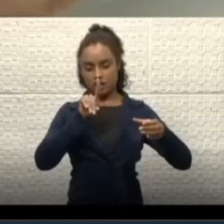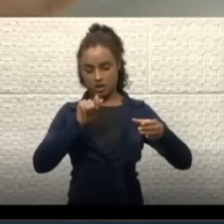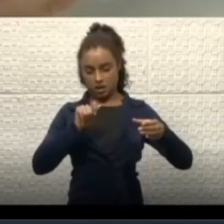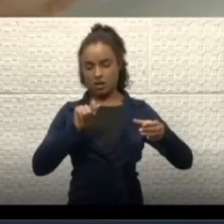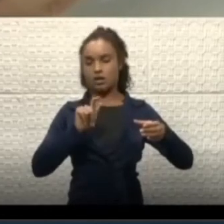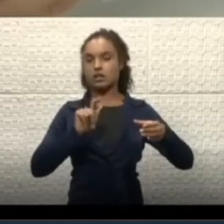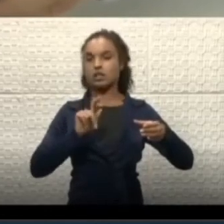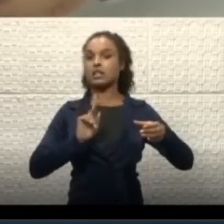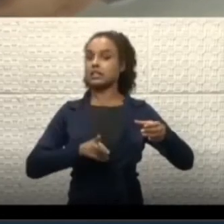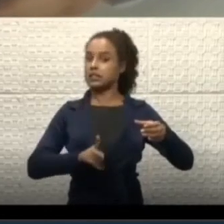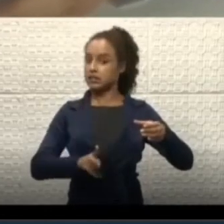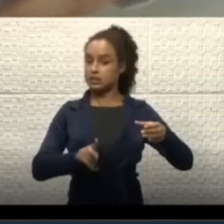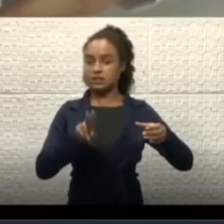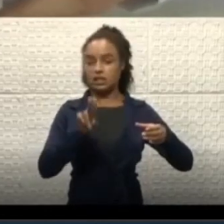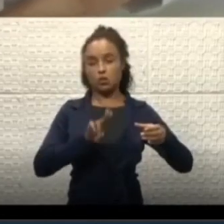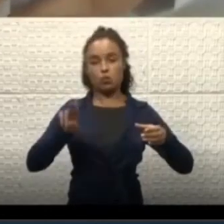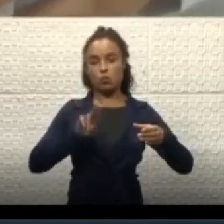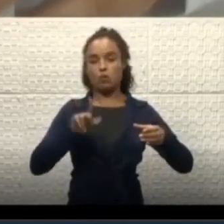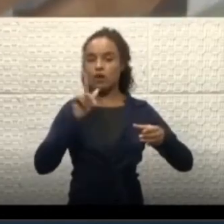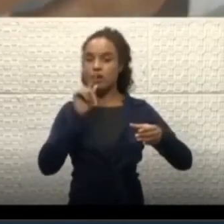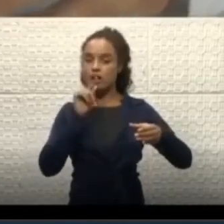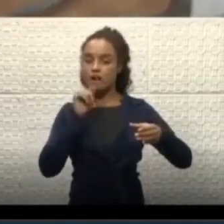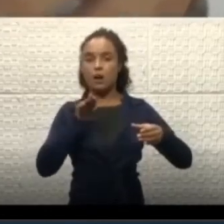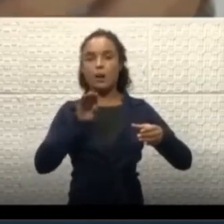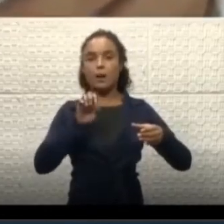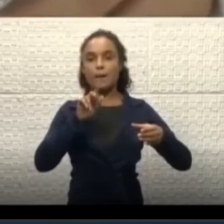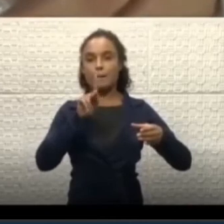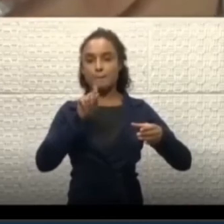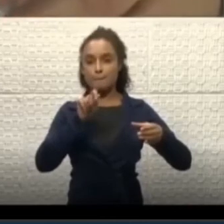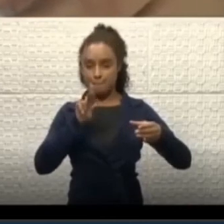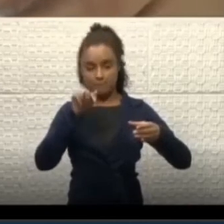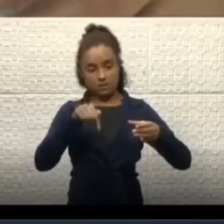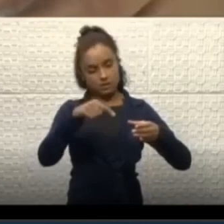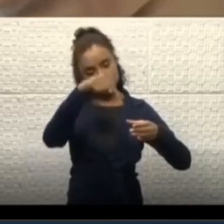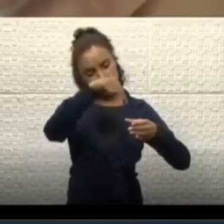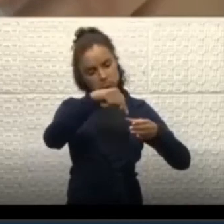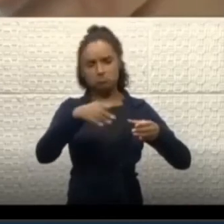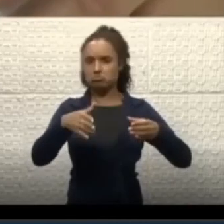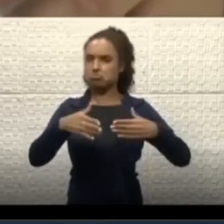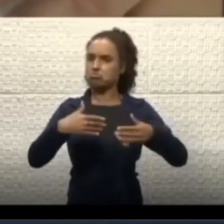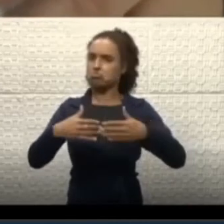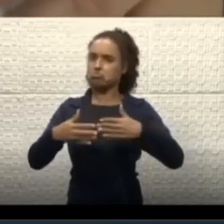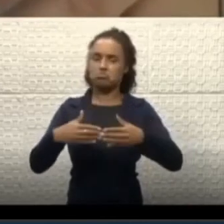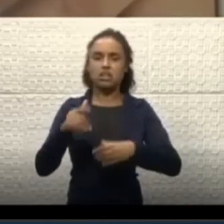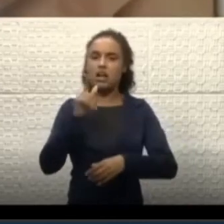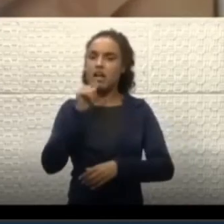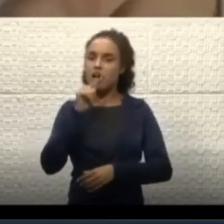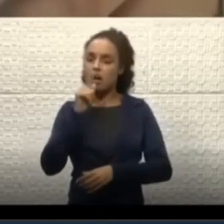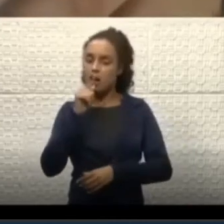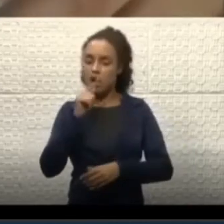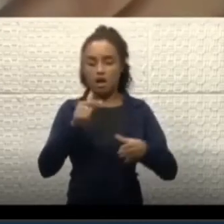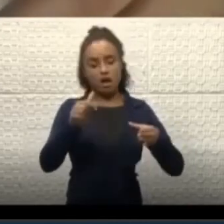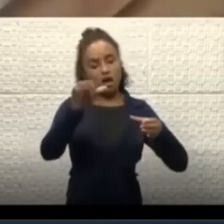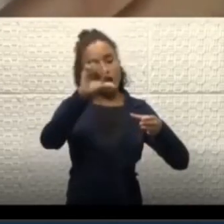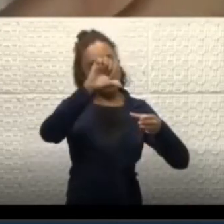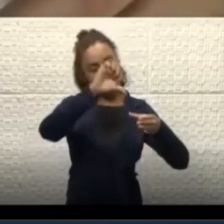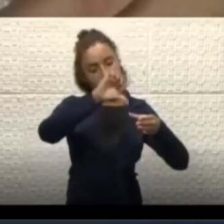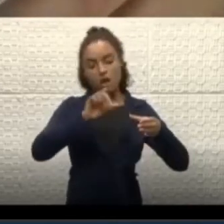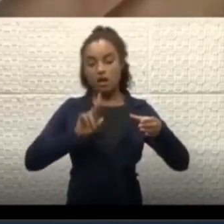Sempre que nós utilizamos a água e um becker aí para fazer a medição, ou qualquer tipo de líquido, é importante